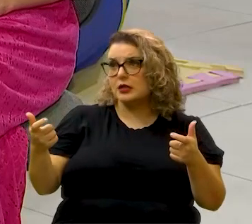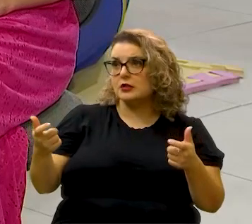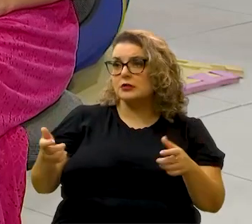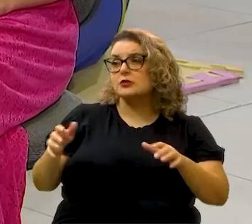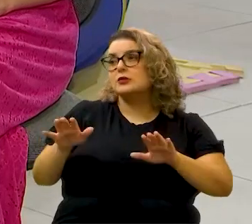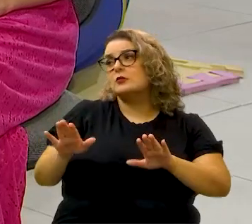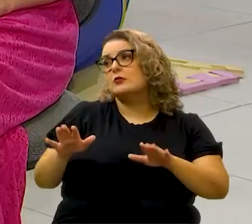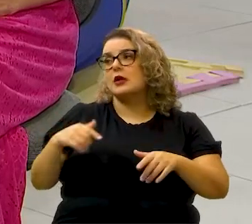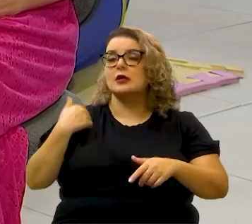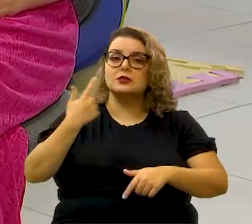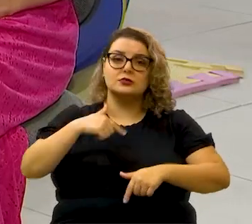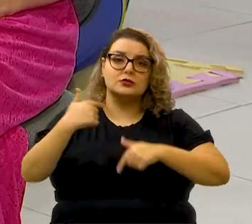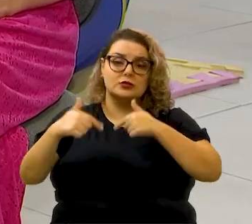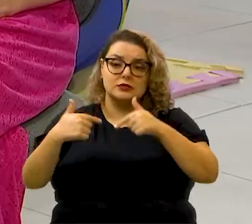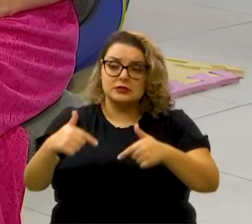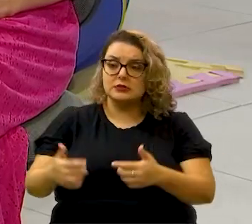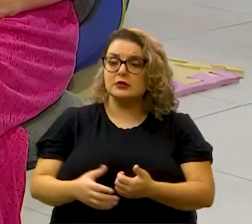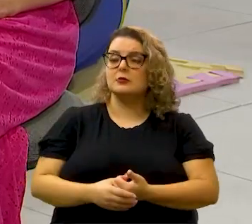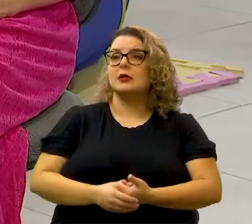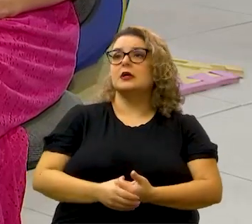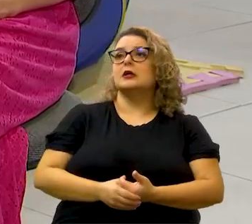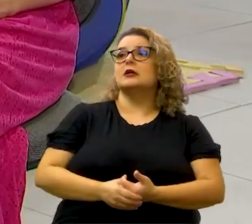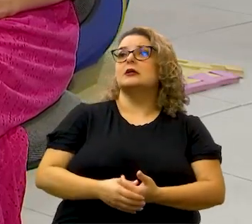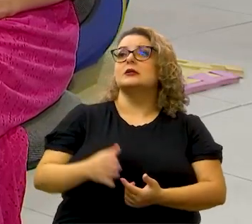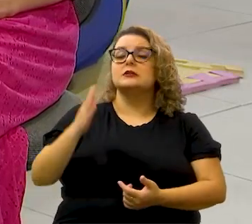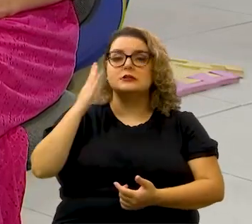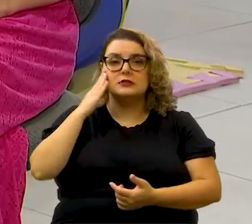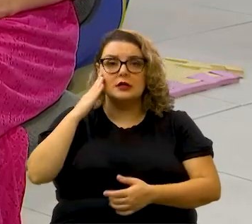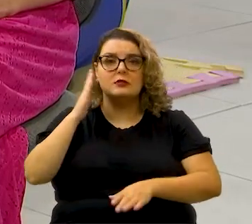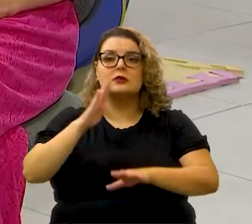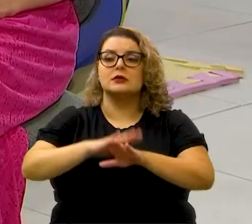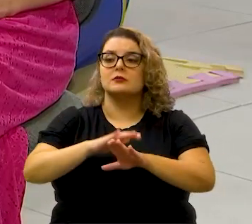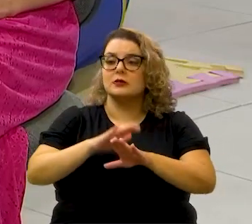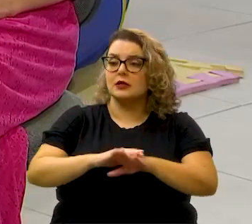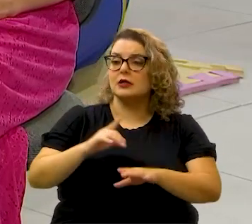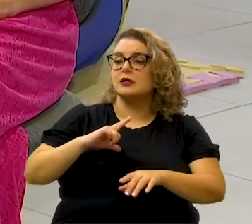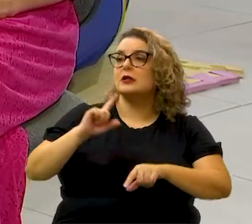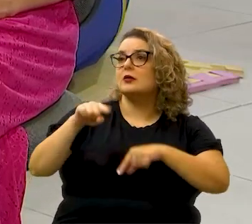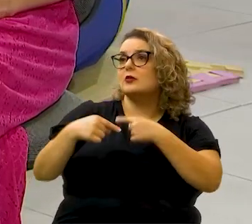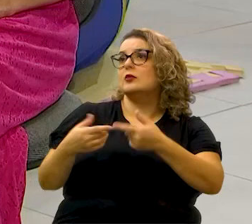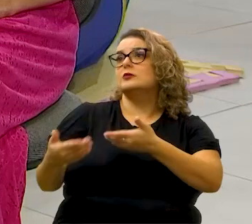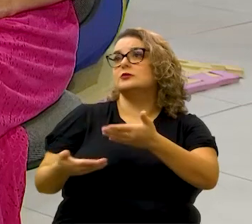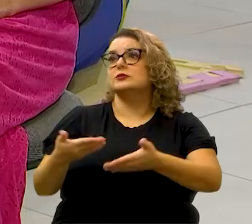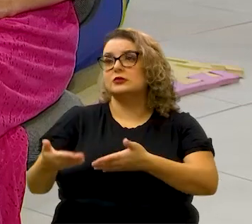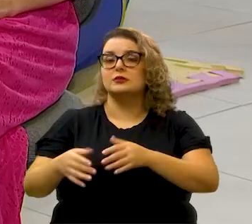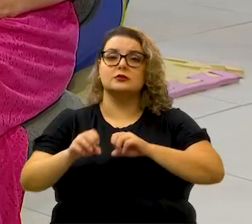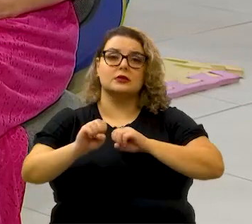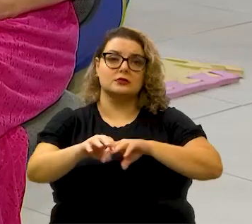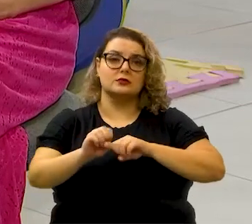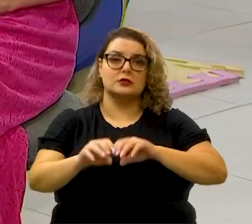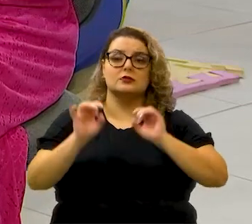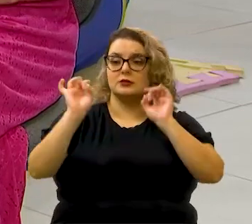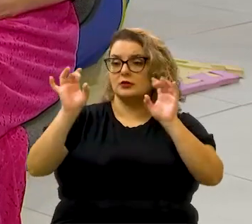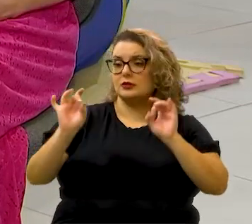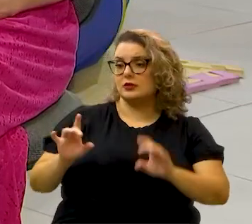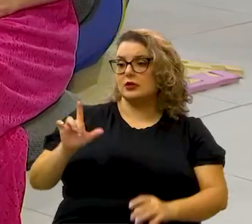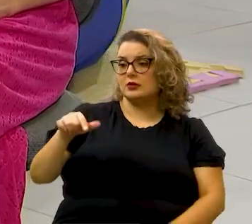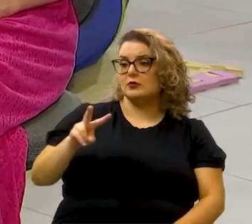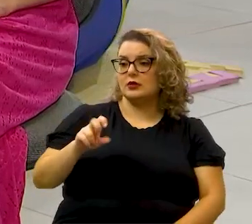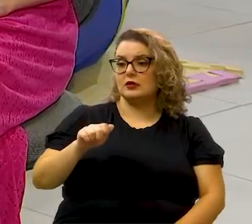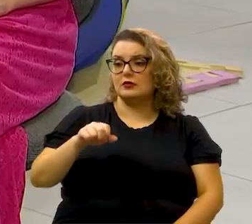é grande, entretanto, assim, a gente tem trabalhado muito, né? A gente sabe das ações, tem os outros serviços da